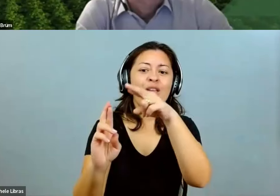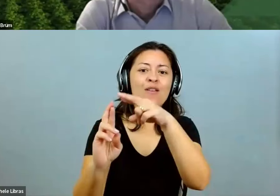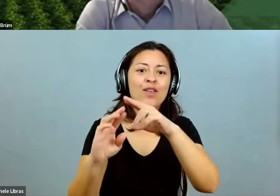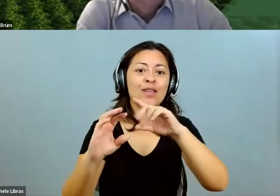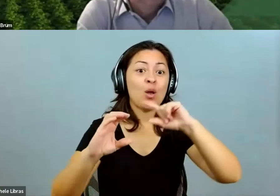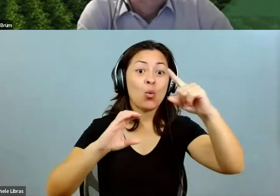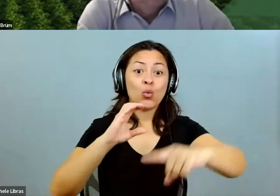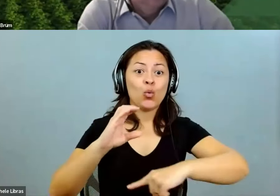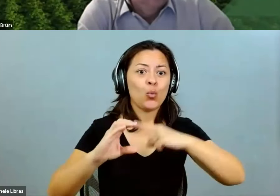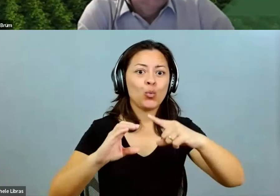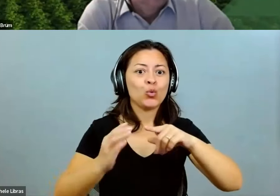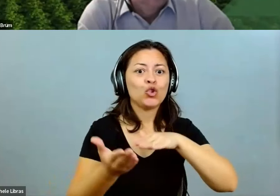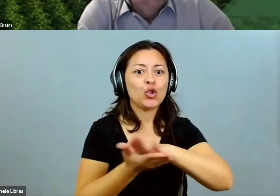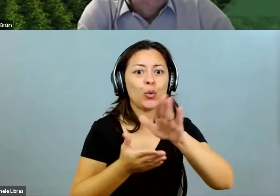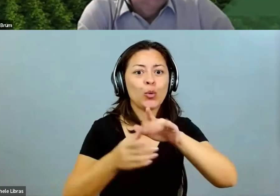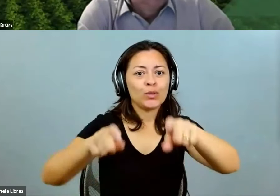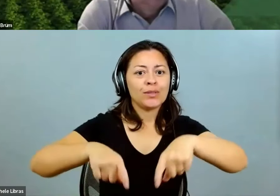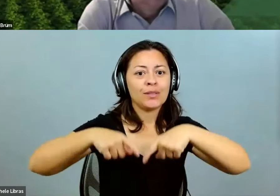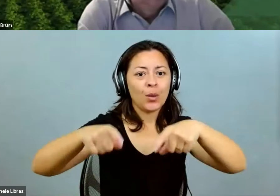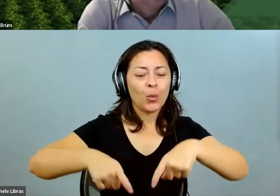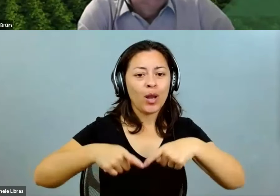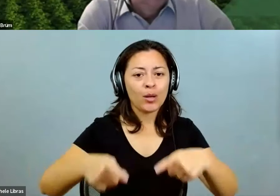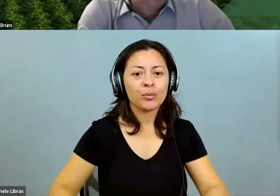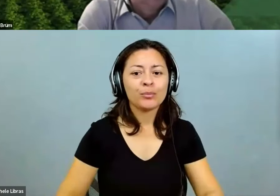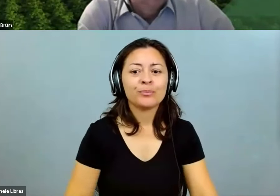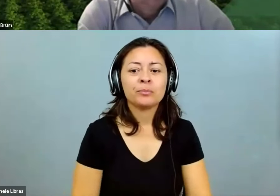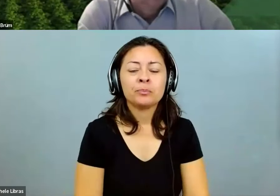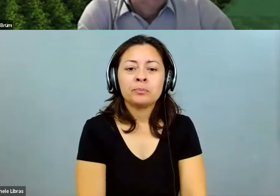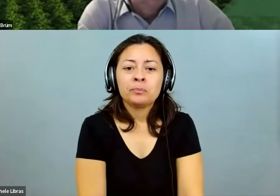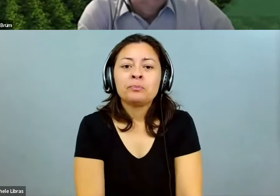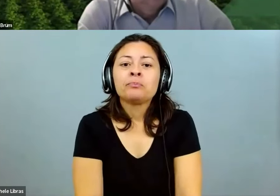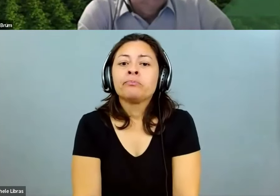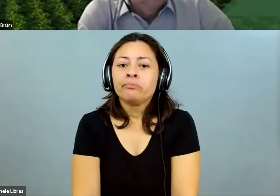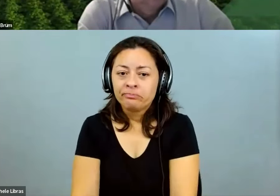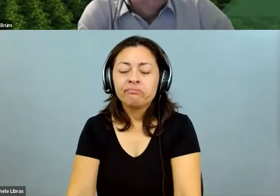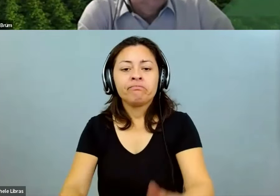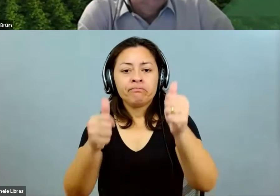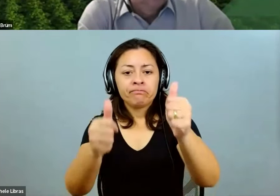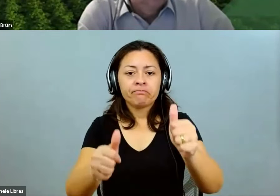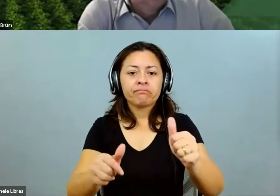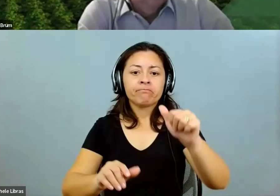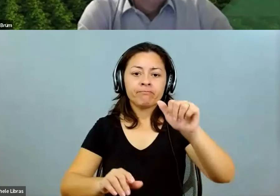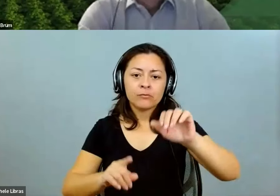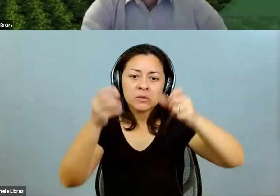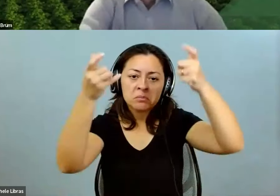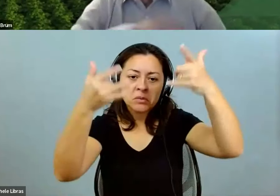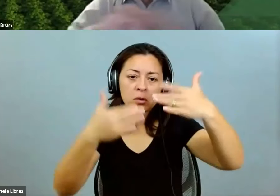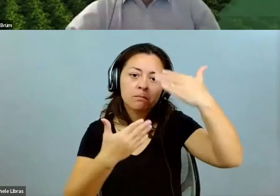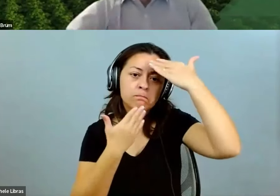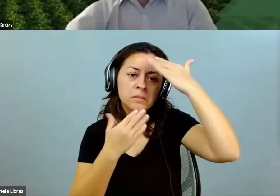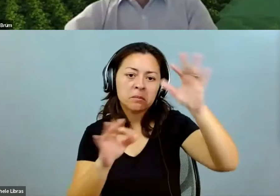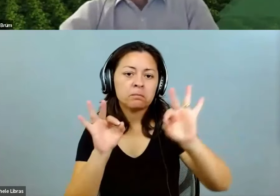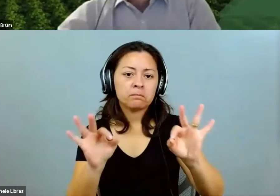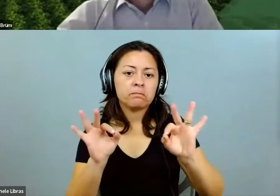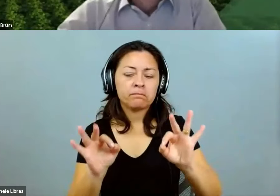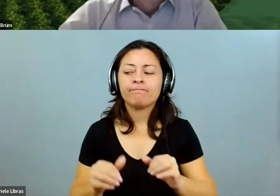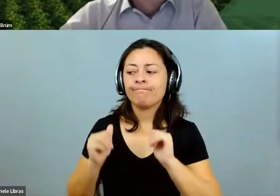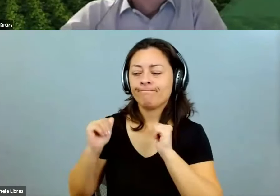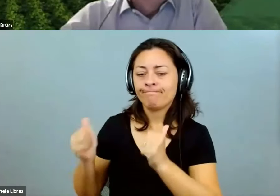de produção agrícola excelentes comentários obrigado pinato é beleza